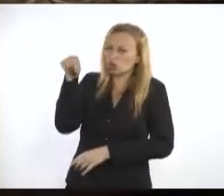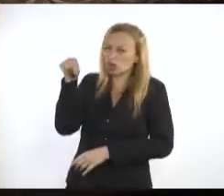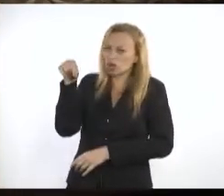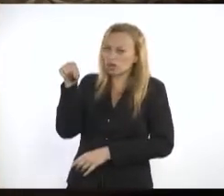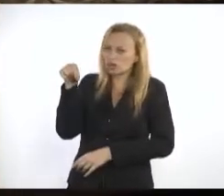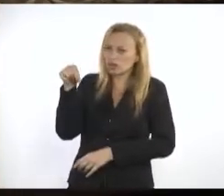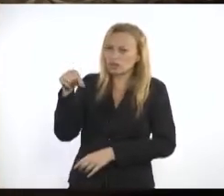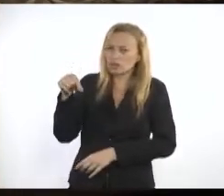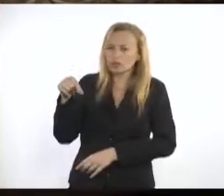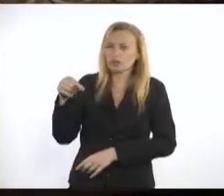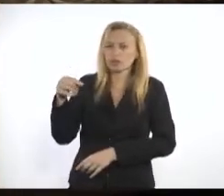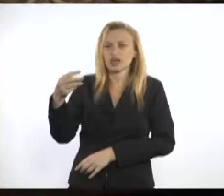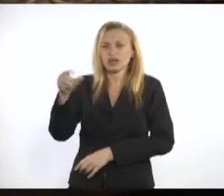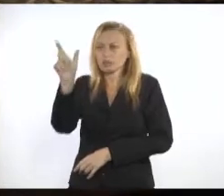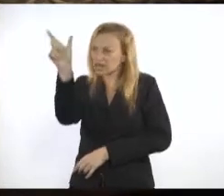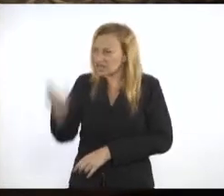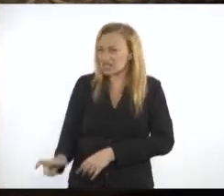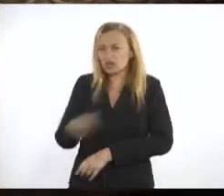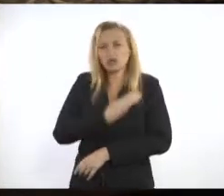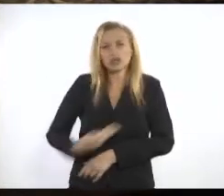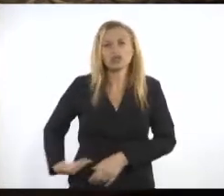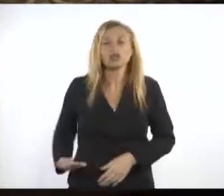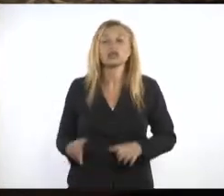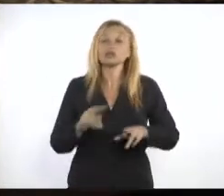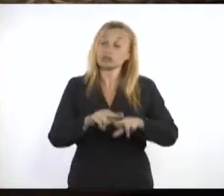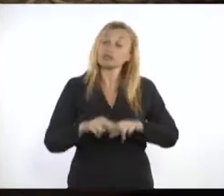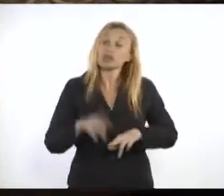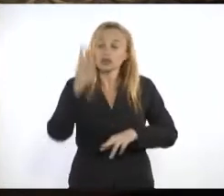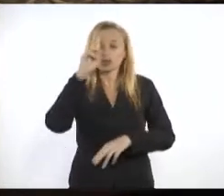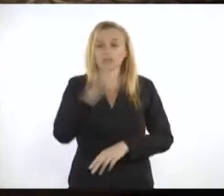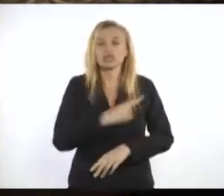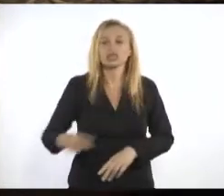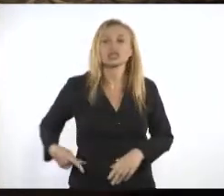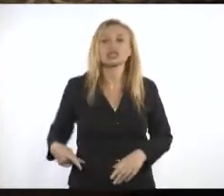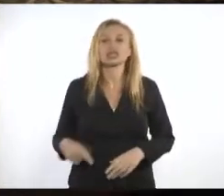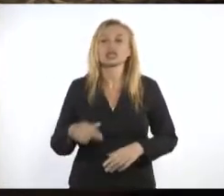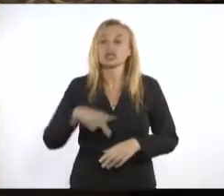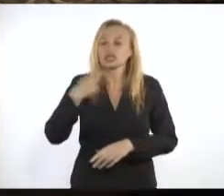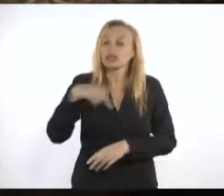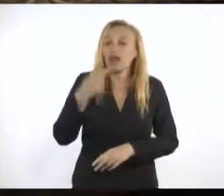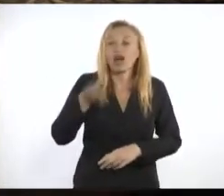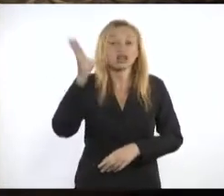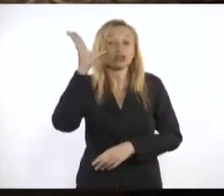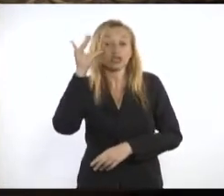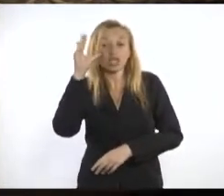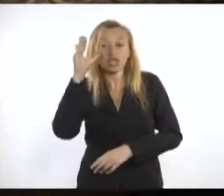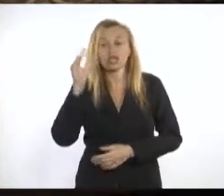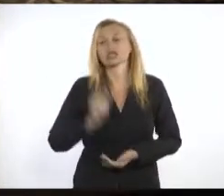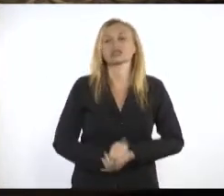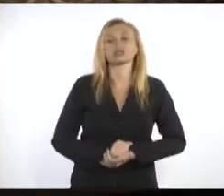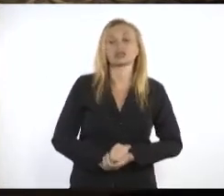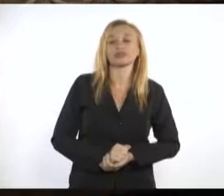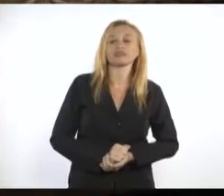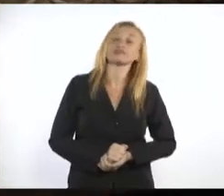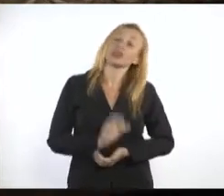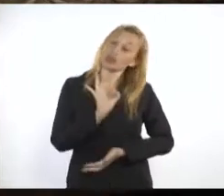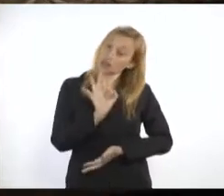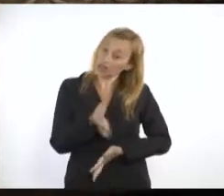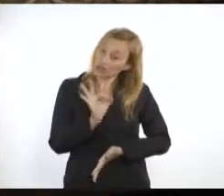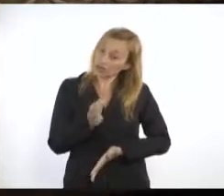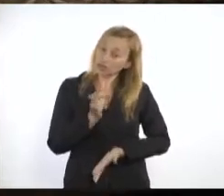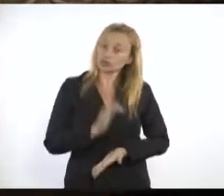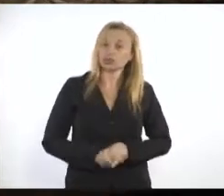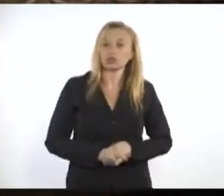lugar. Então, senhor presidente, precisamos também falar dos interesses envolvidos. E é claro,